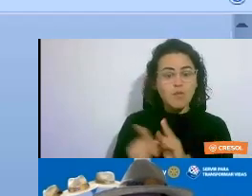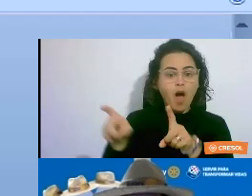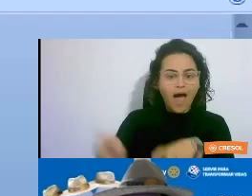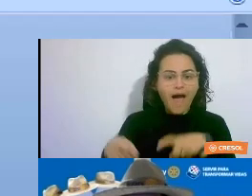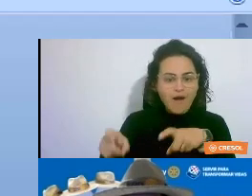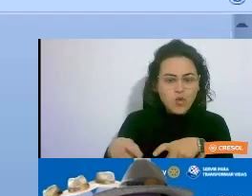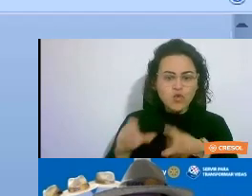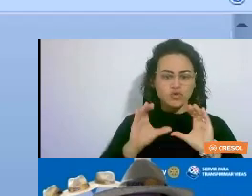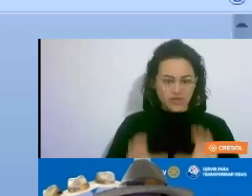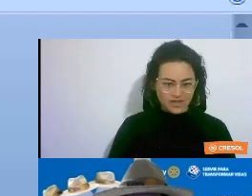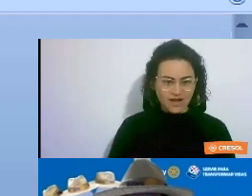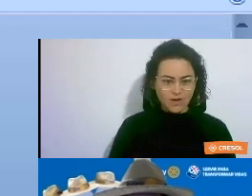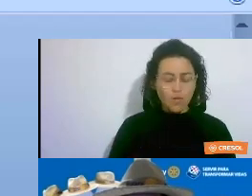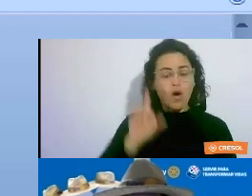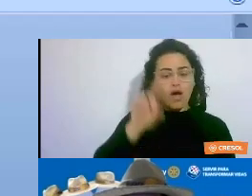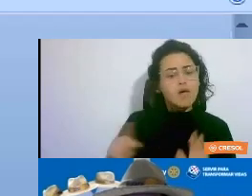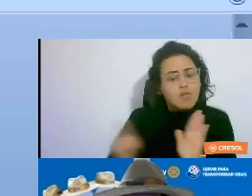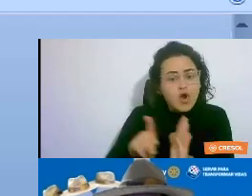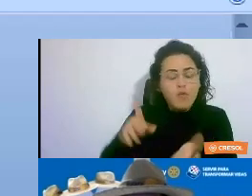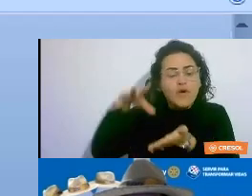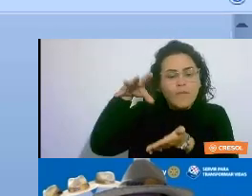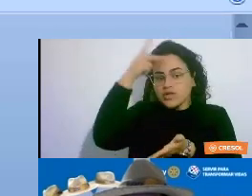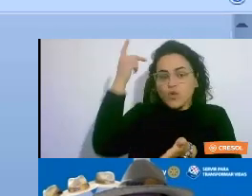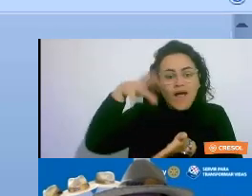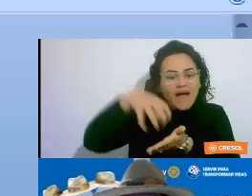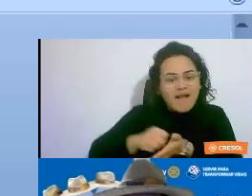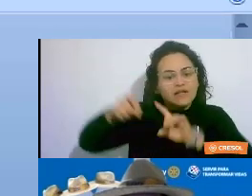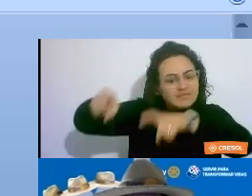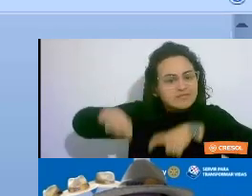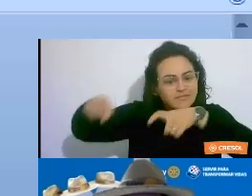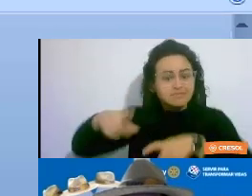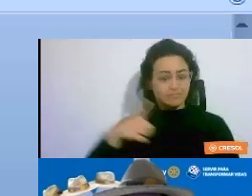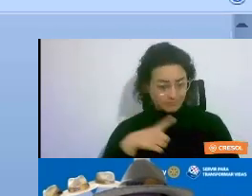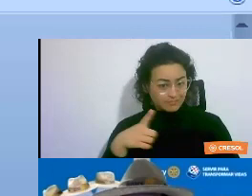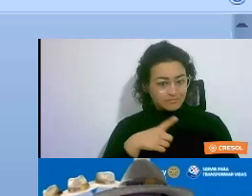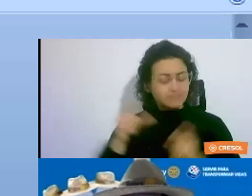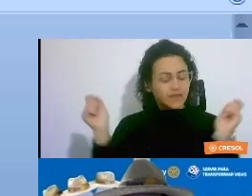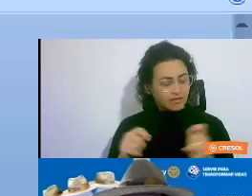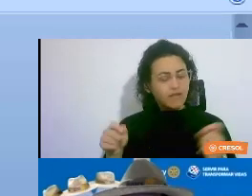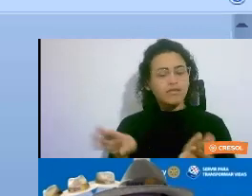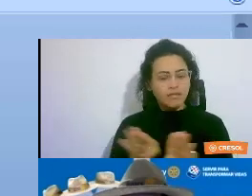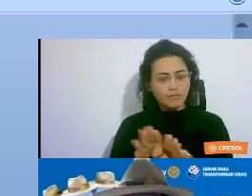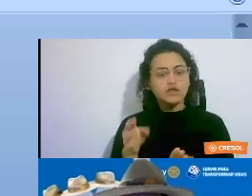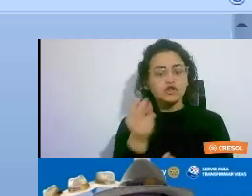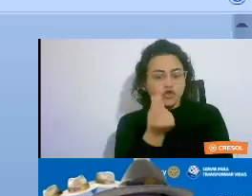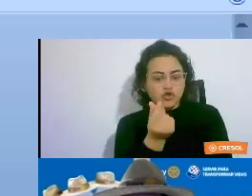tem um cadastro, né, de produtor rural. Então, existem vários